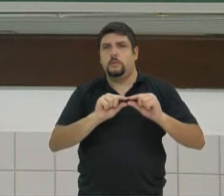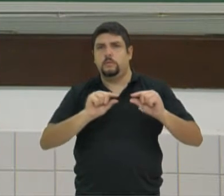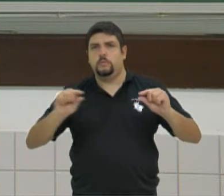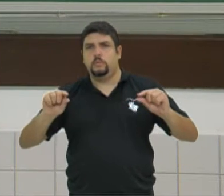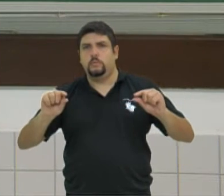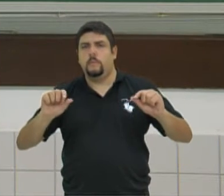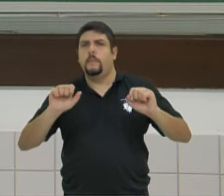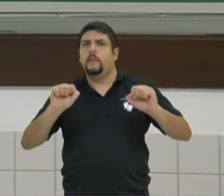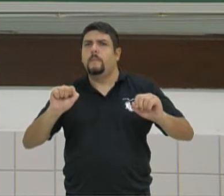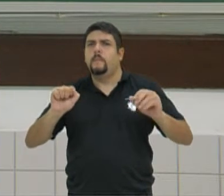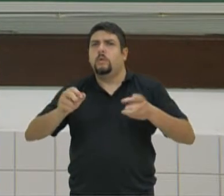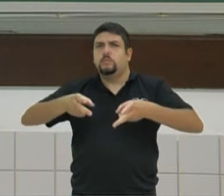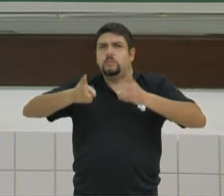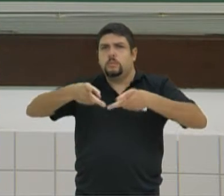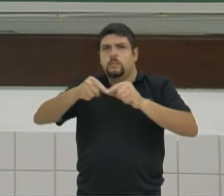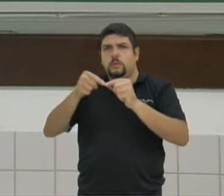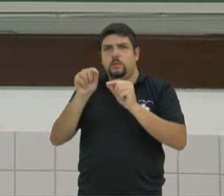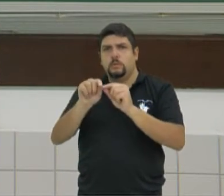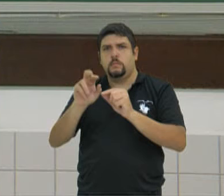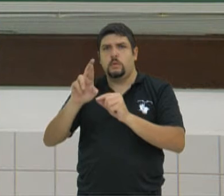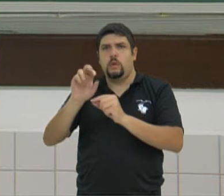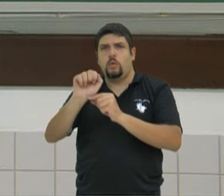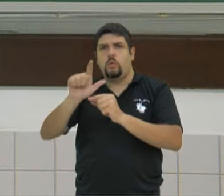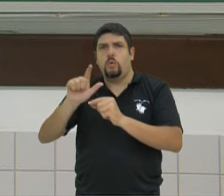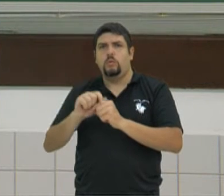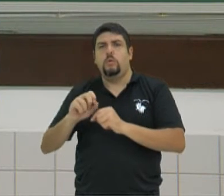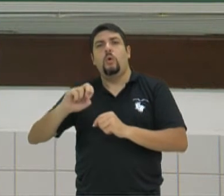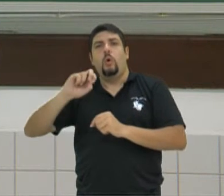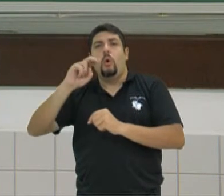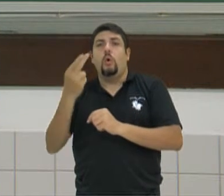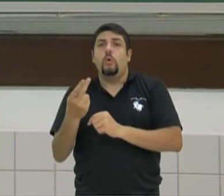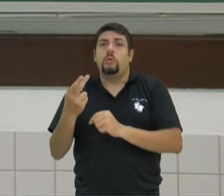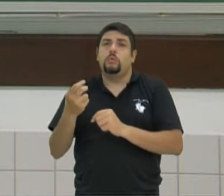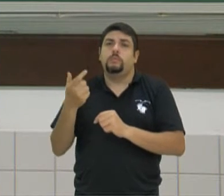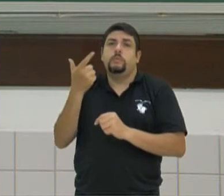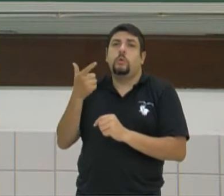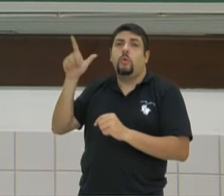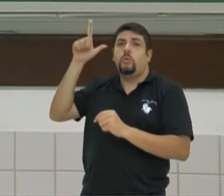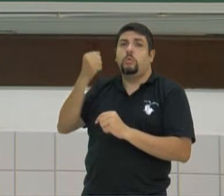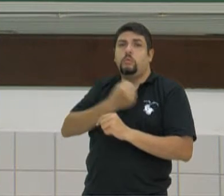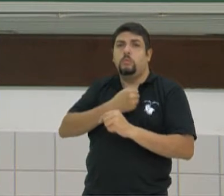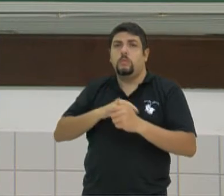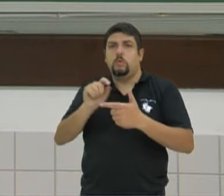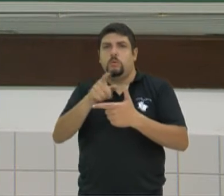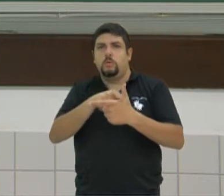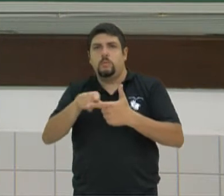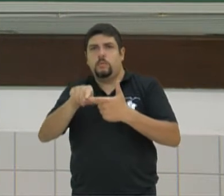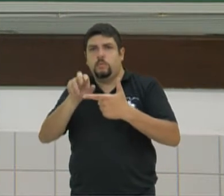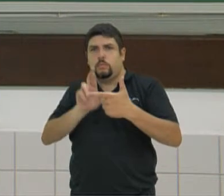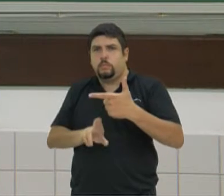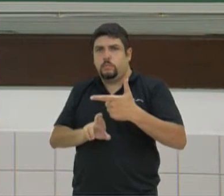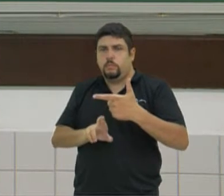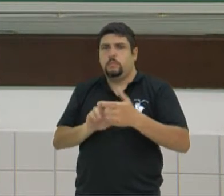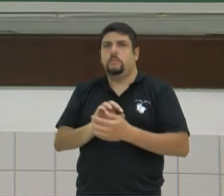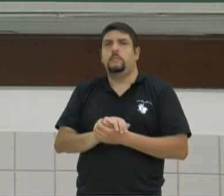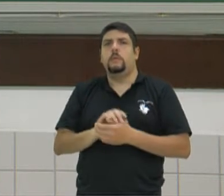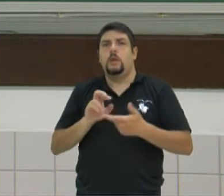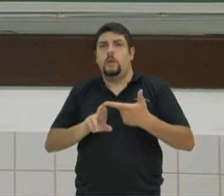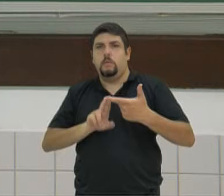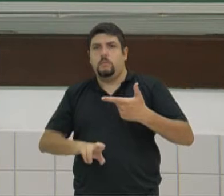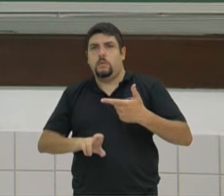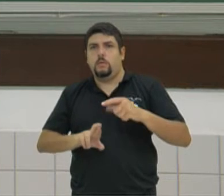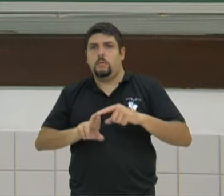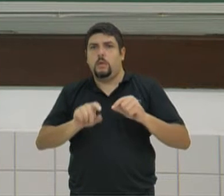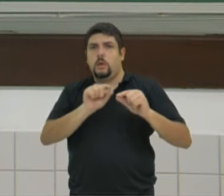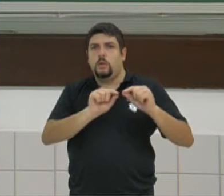pertencer ao rol, pode ser um valor que já estava presente, ou pode ser um valor diferente, que é o resultado de uma média, o resultado de uma divisão. E essa divisão pode não